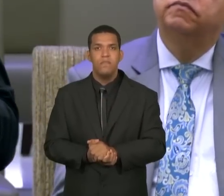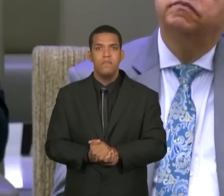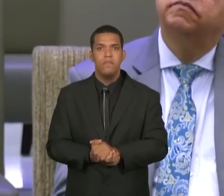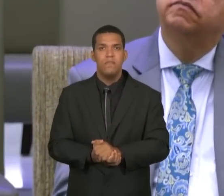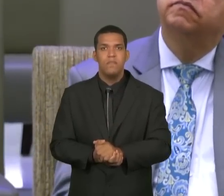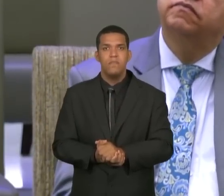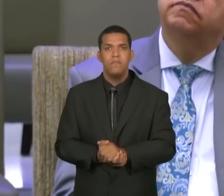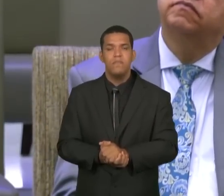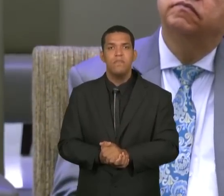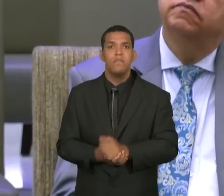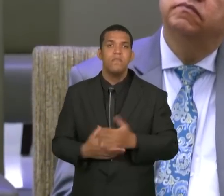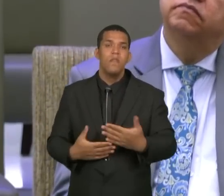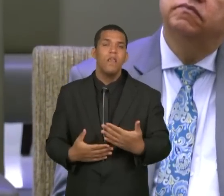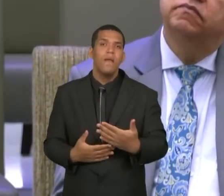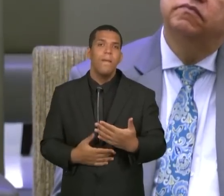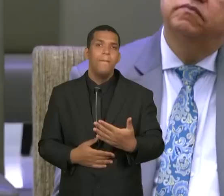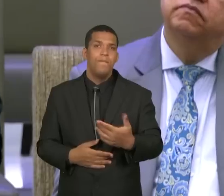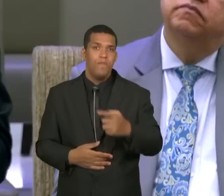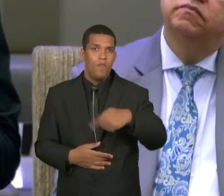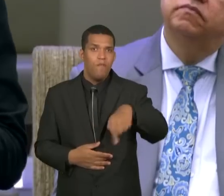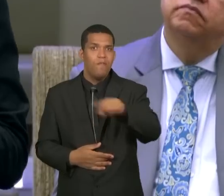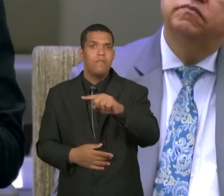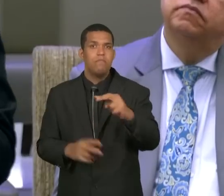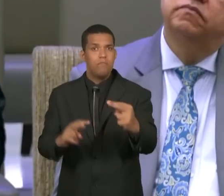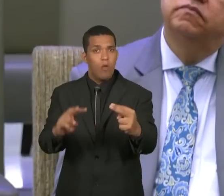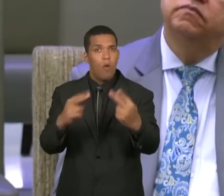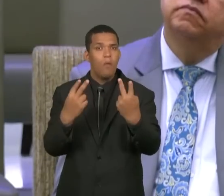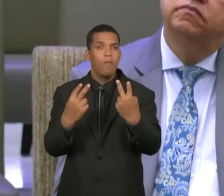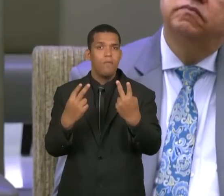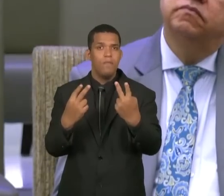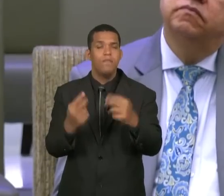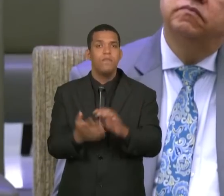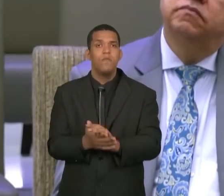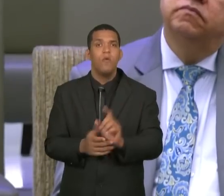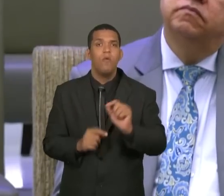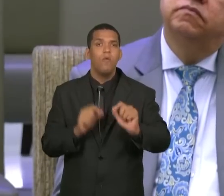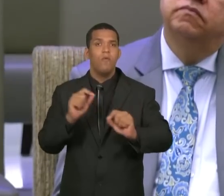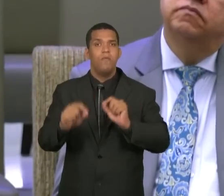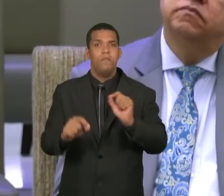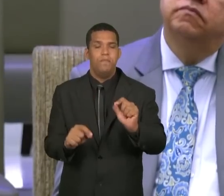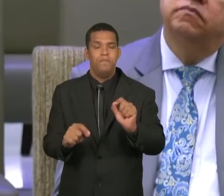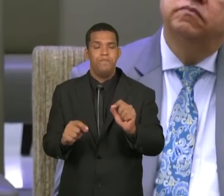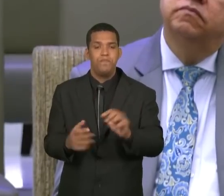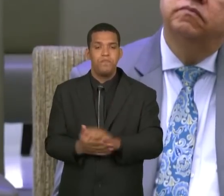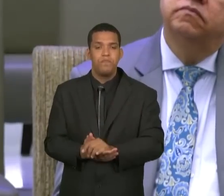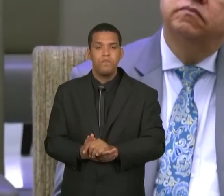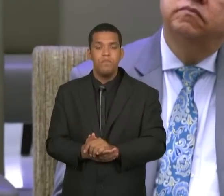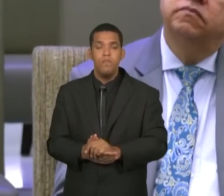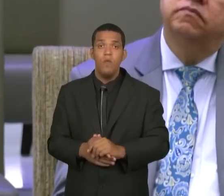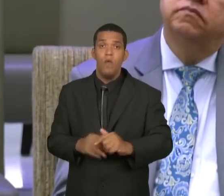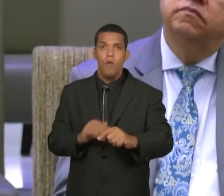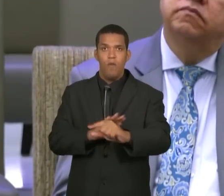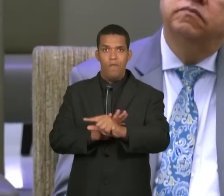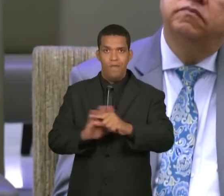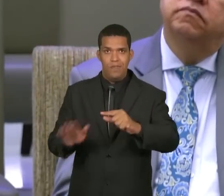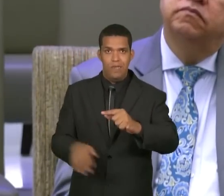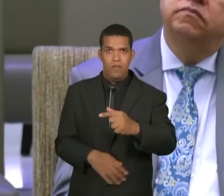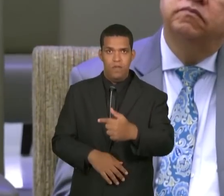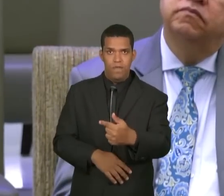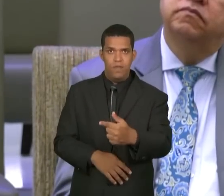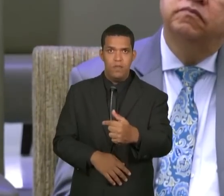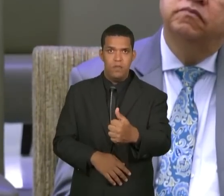de chamar a sua atenção para a expressão inicial do versículo de número